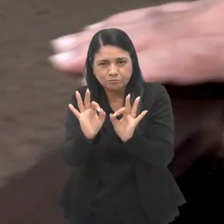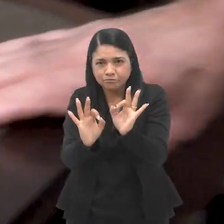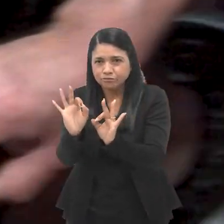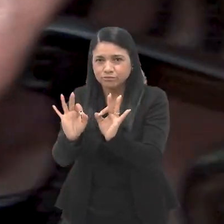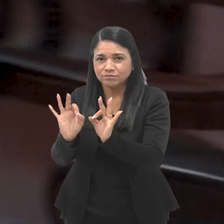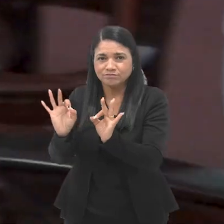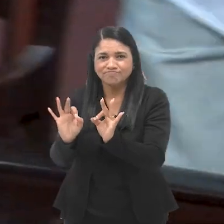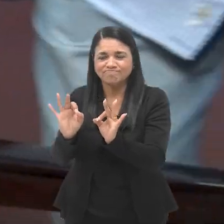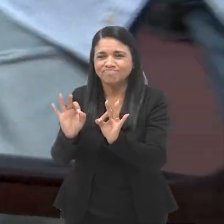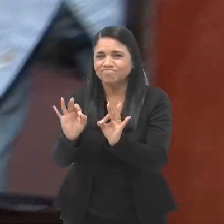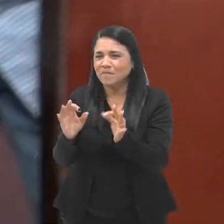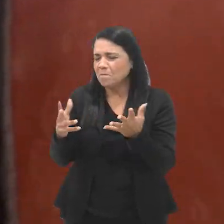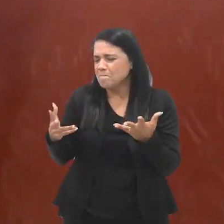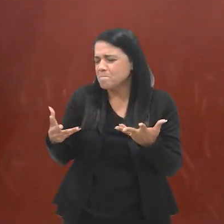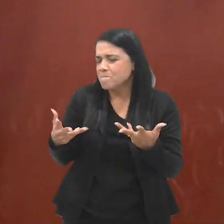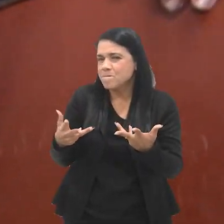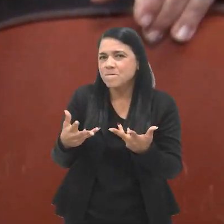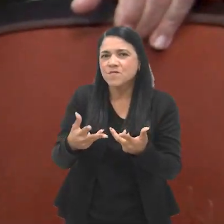desses arquitetos.